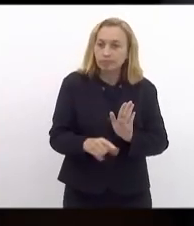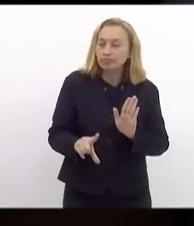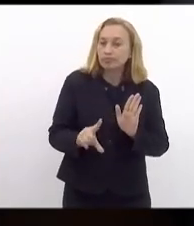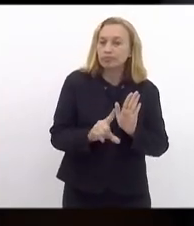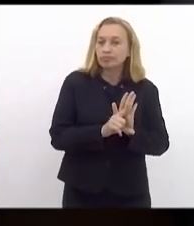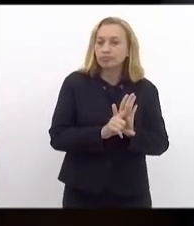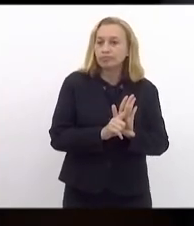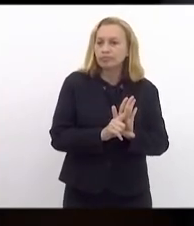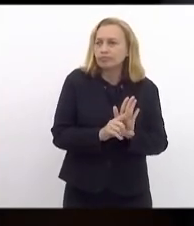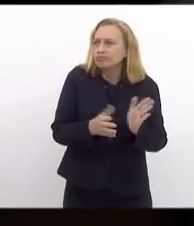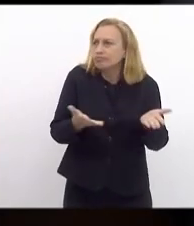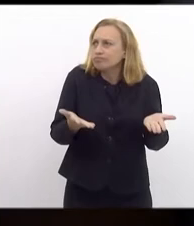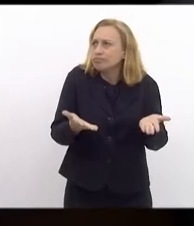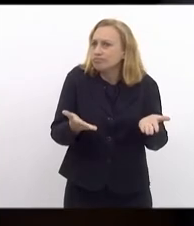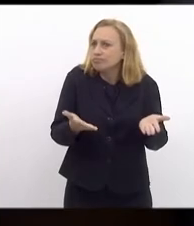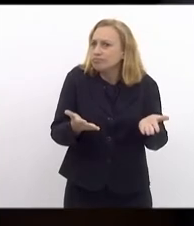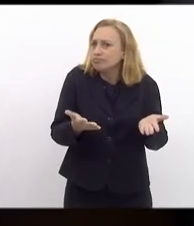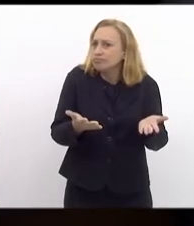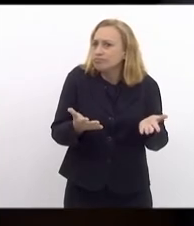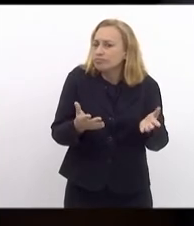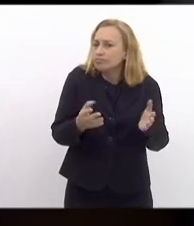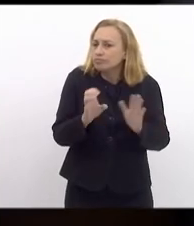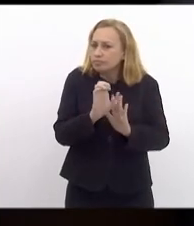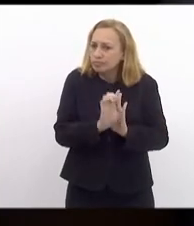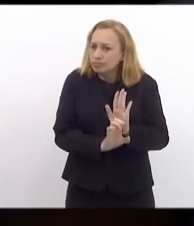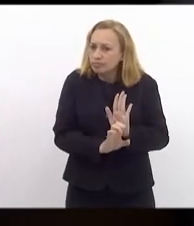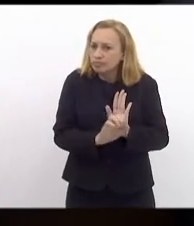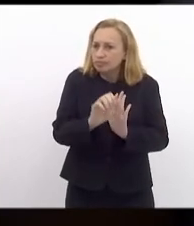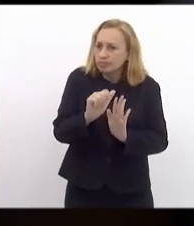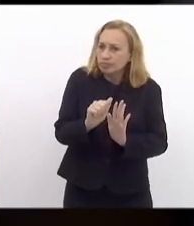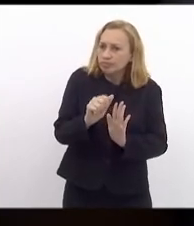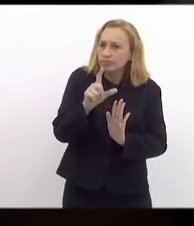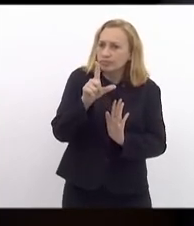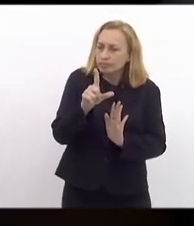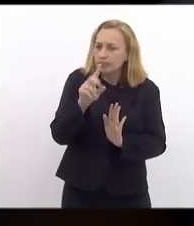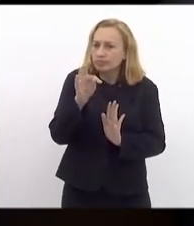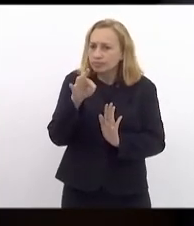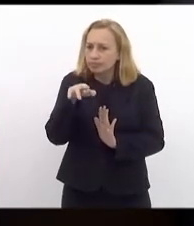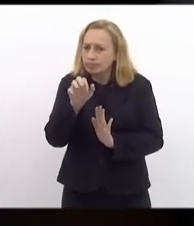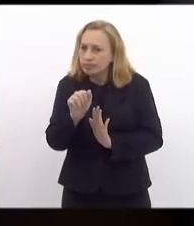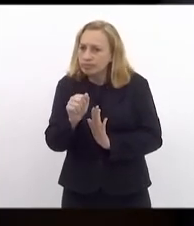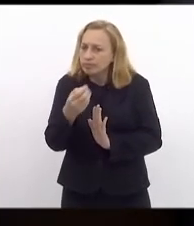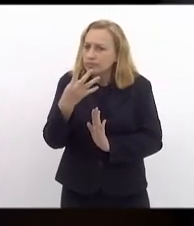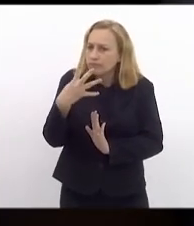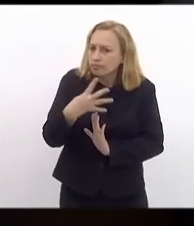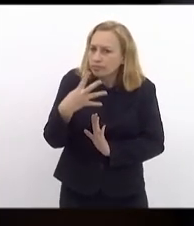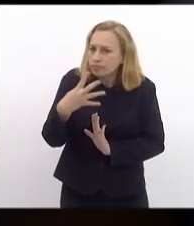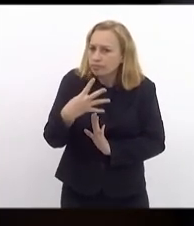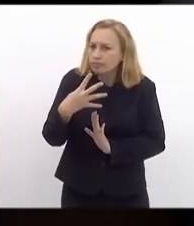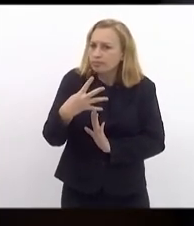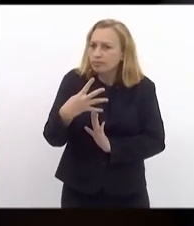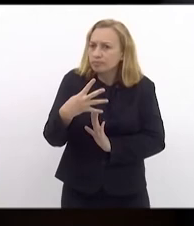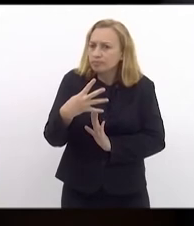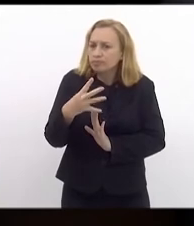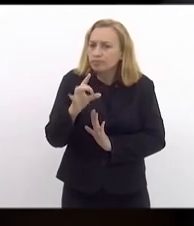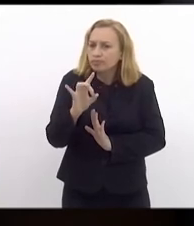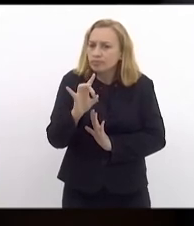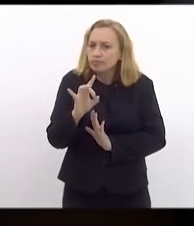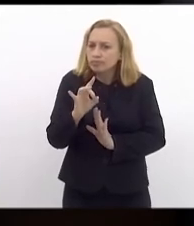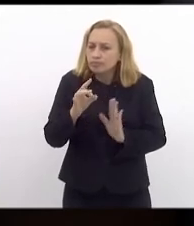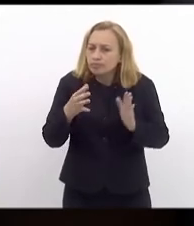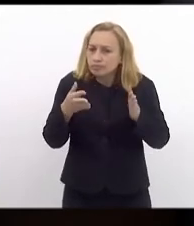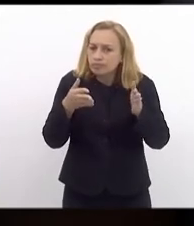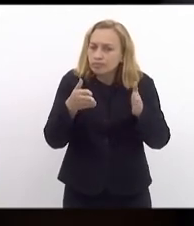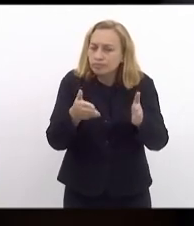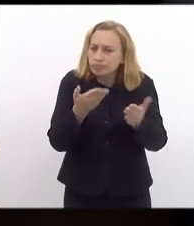lei é óbvio que o intuito da emenda à a iva quatro é apenas e tão somente